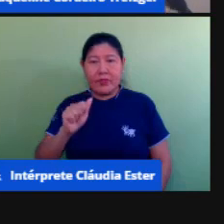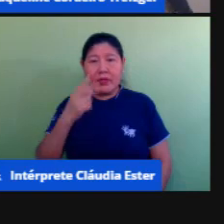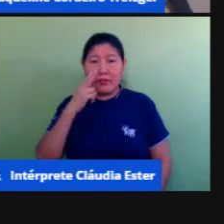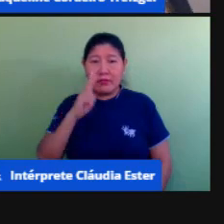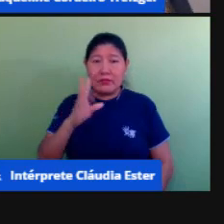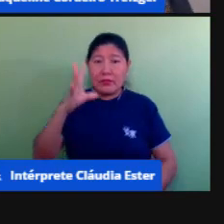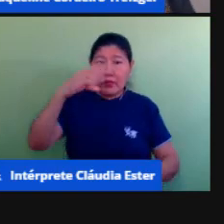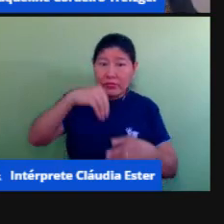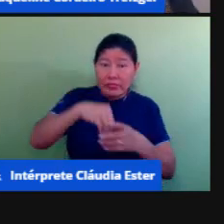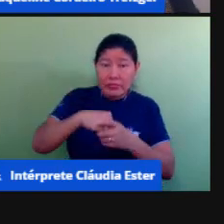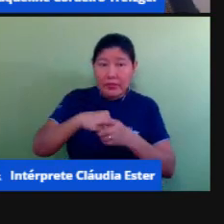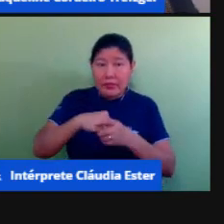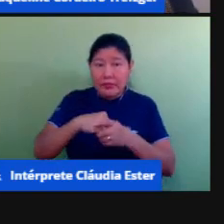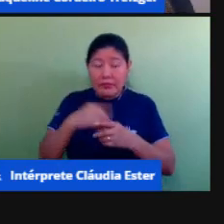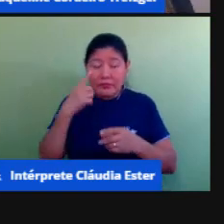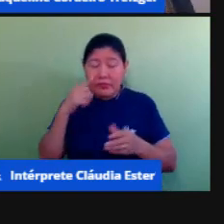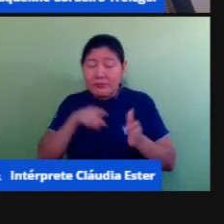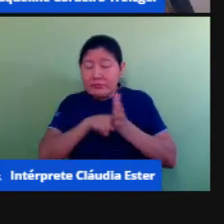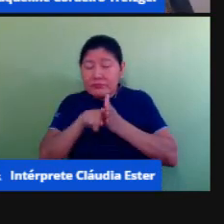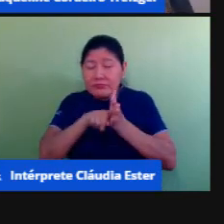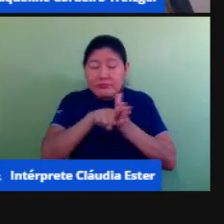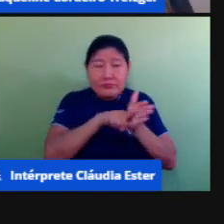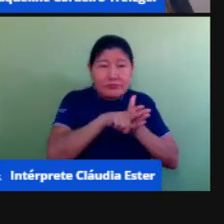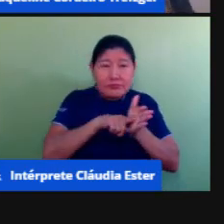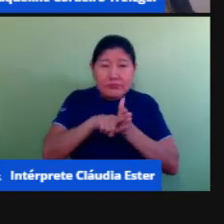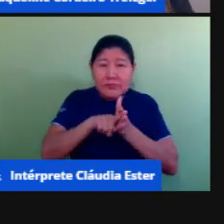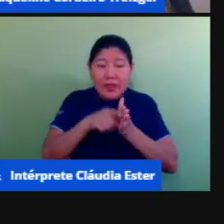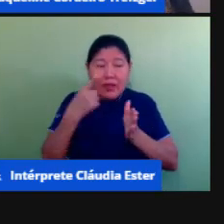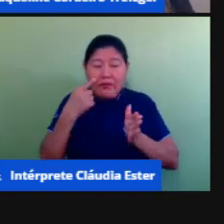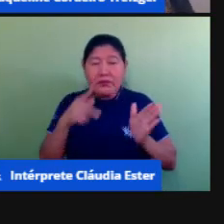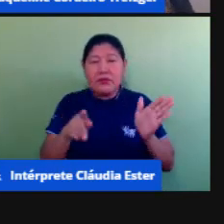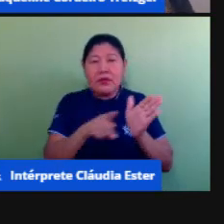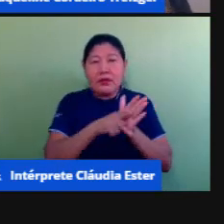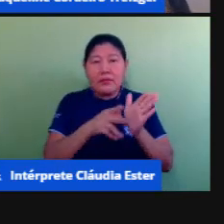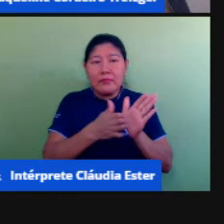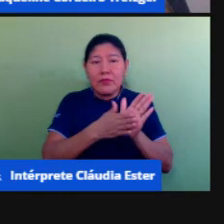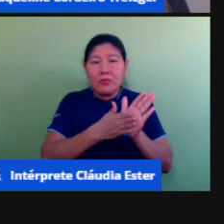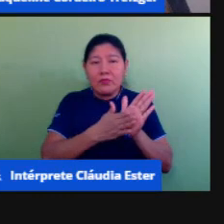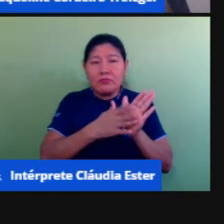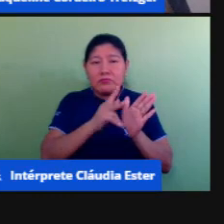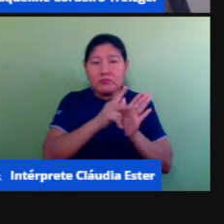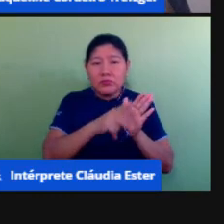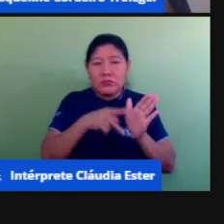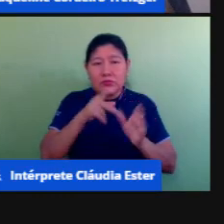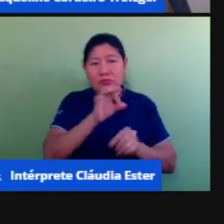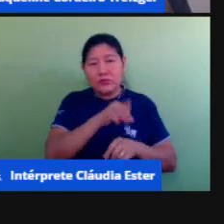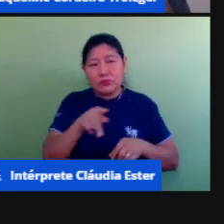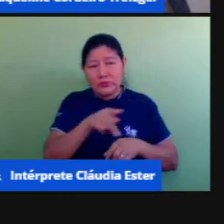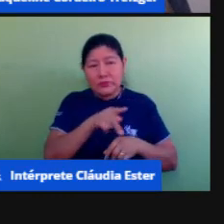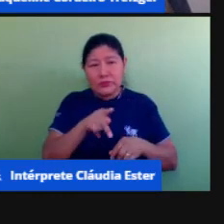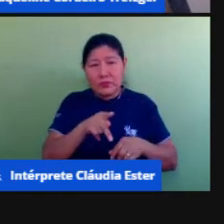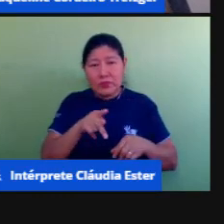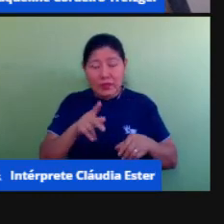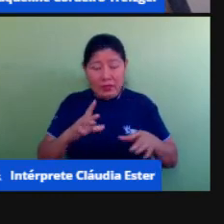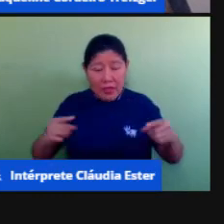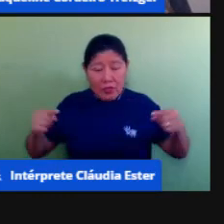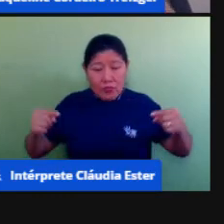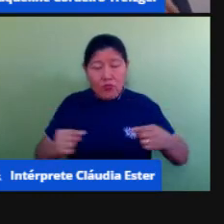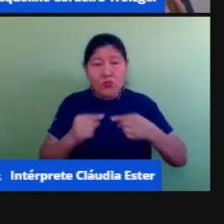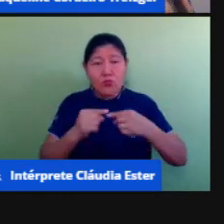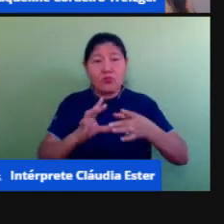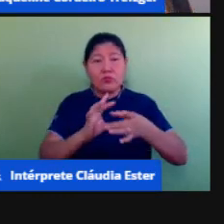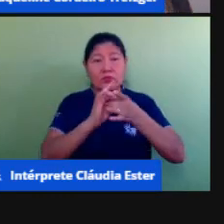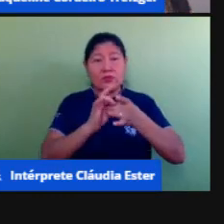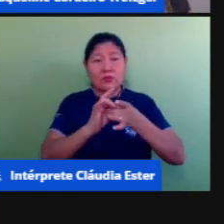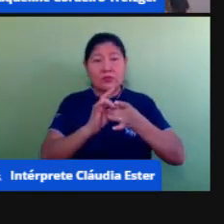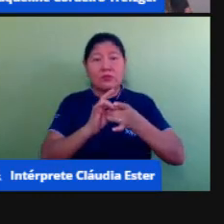quê? O objetivo é identificar se a proposta do professor são alcançadas no processo de aprendizagem, do ensino-aprendizagem.